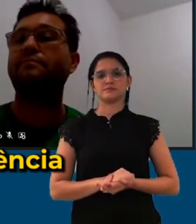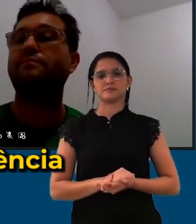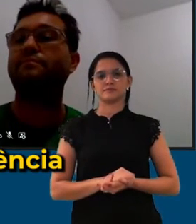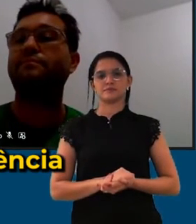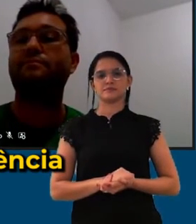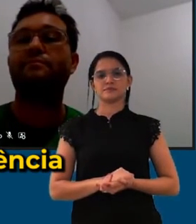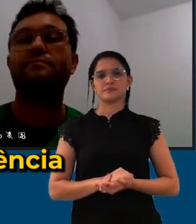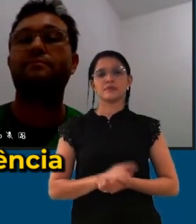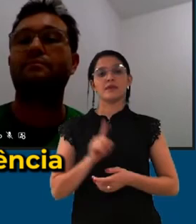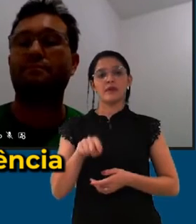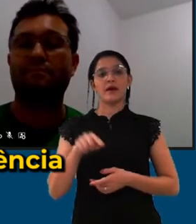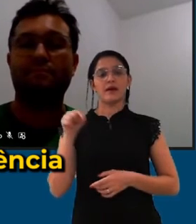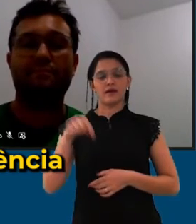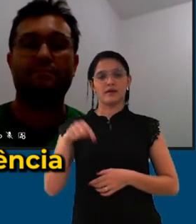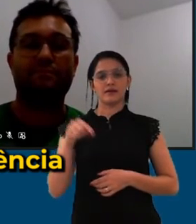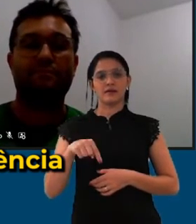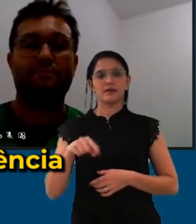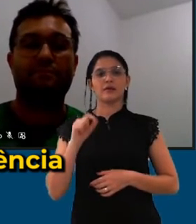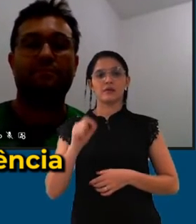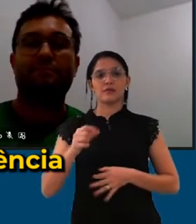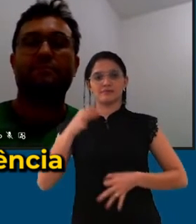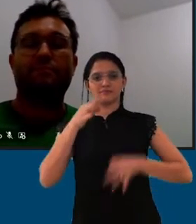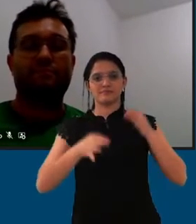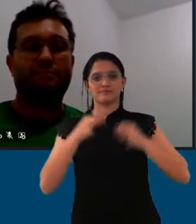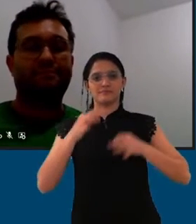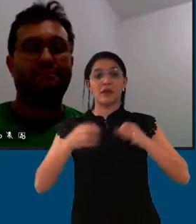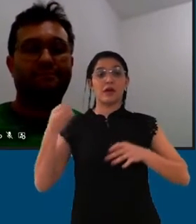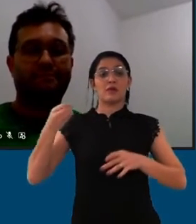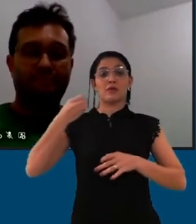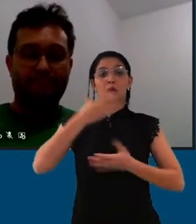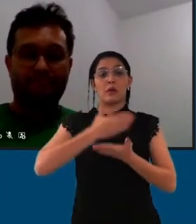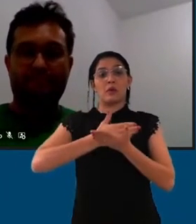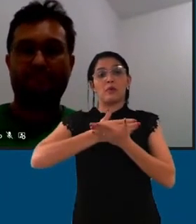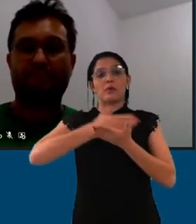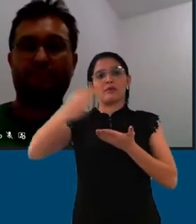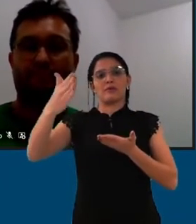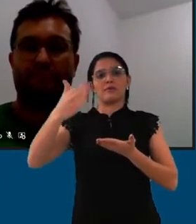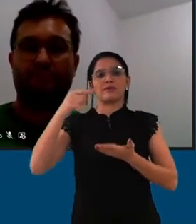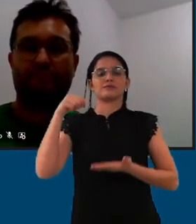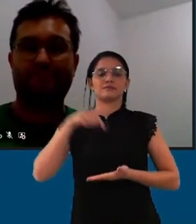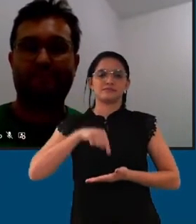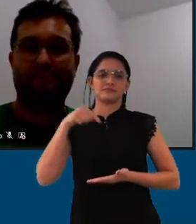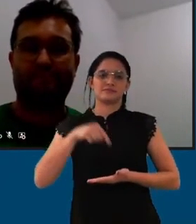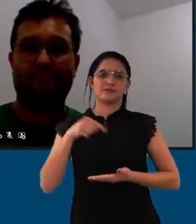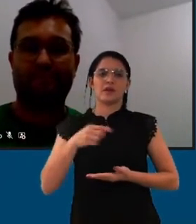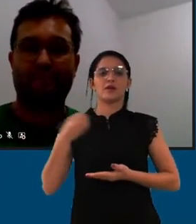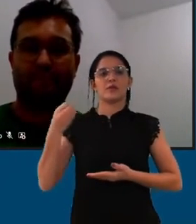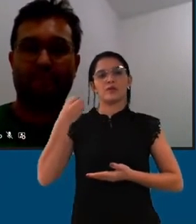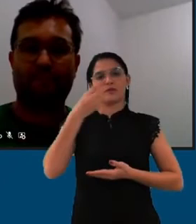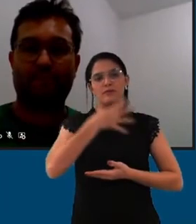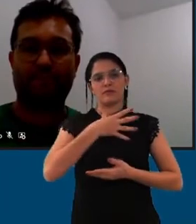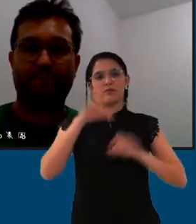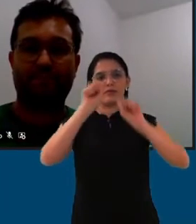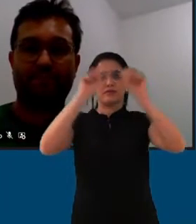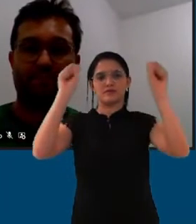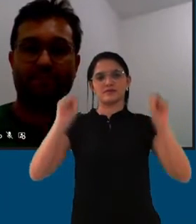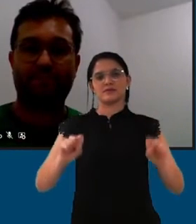Então, essa está sendo, inclusive, uma audiência inaugural desse novo sistema, né?